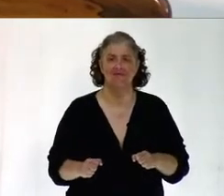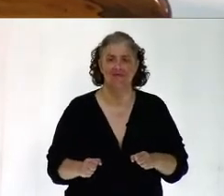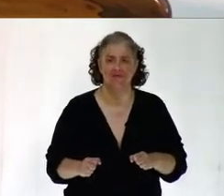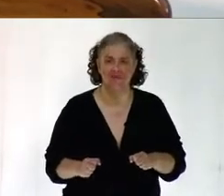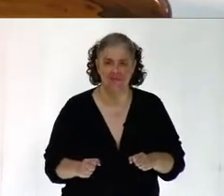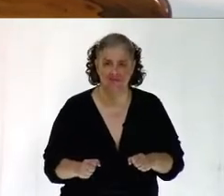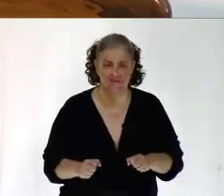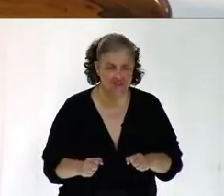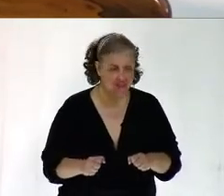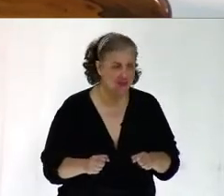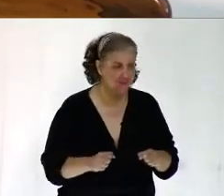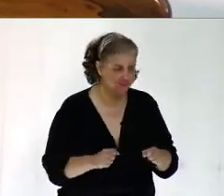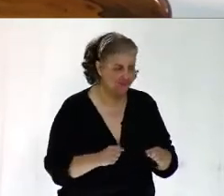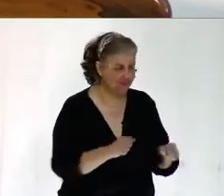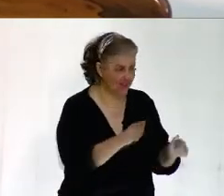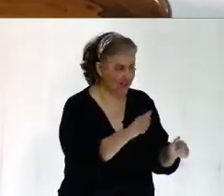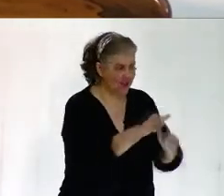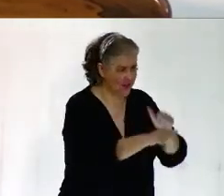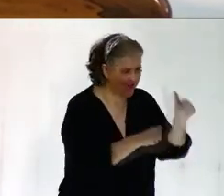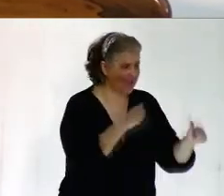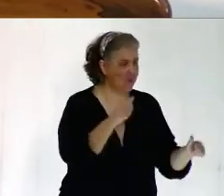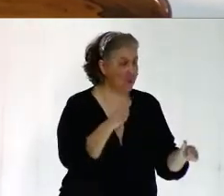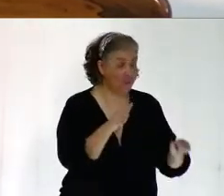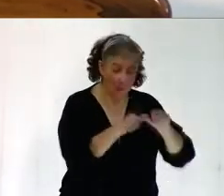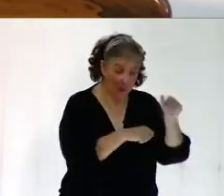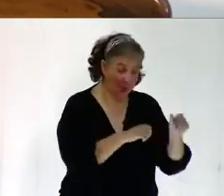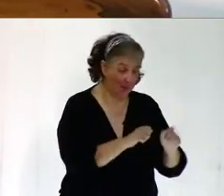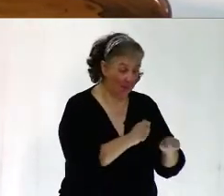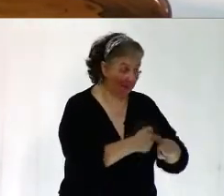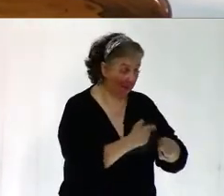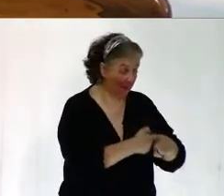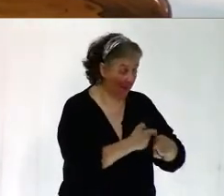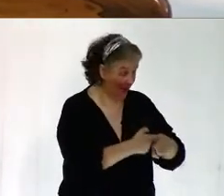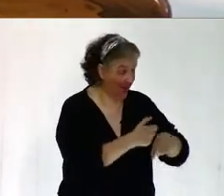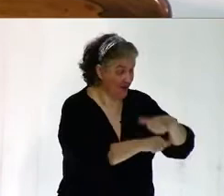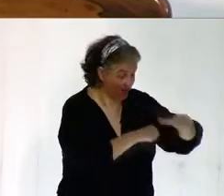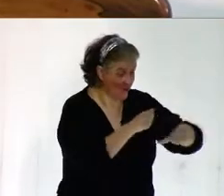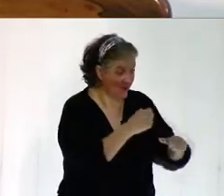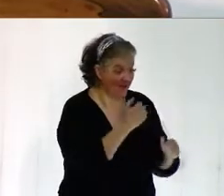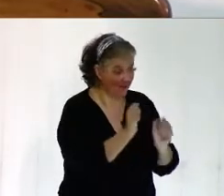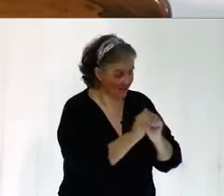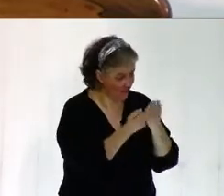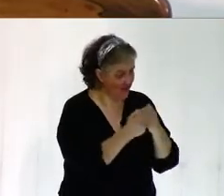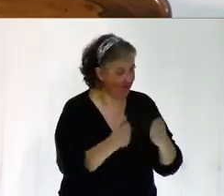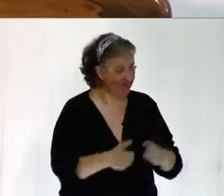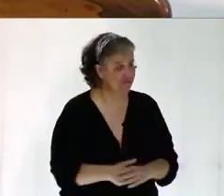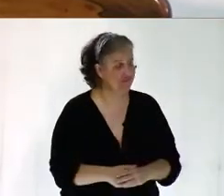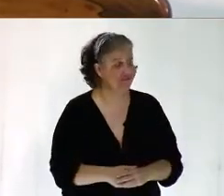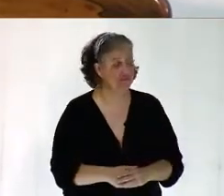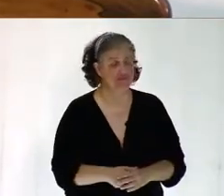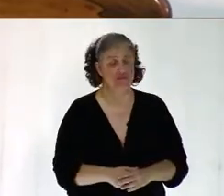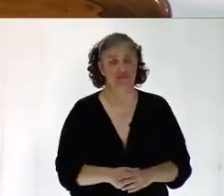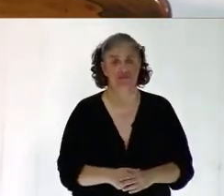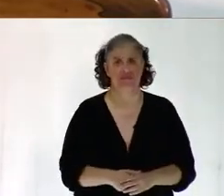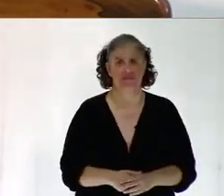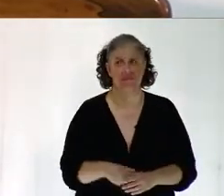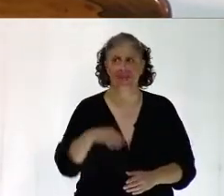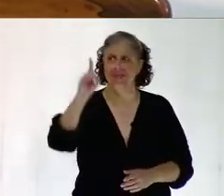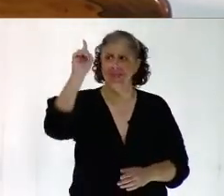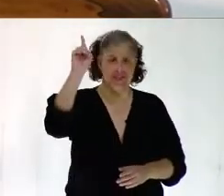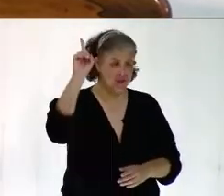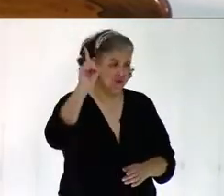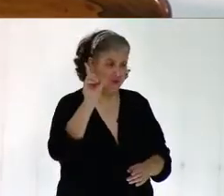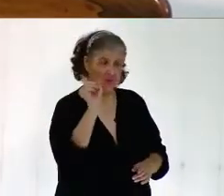torne de pau torna de pão agora a deus não cuida de ti